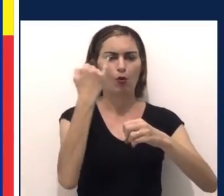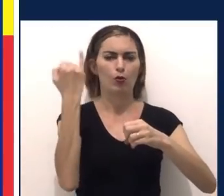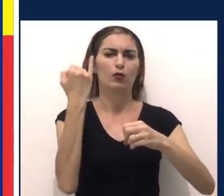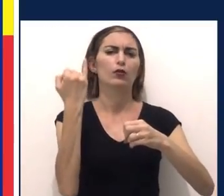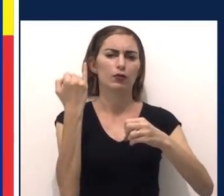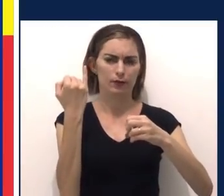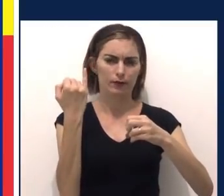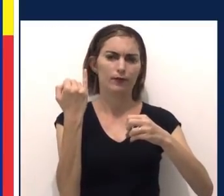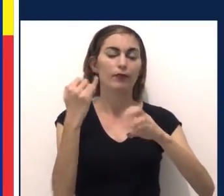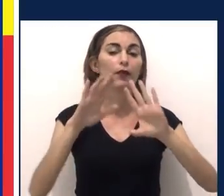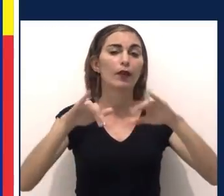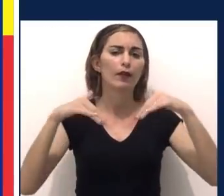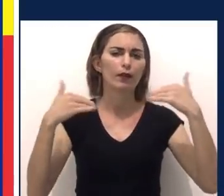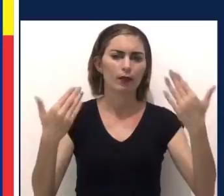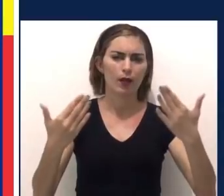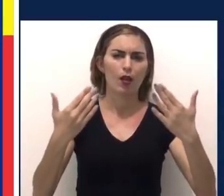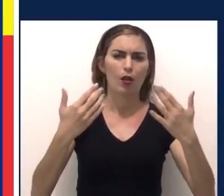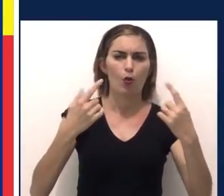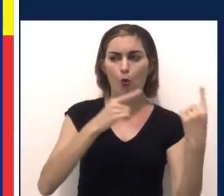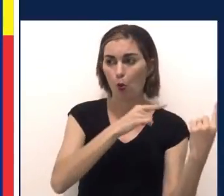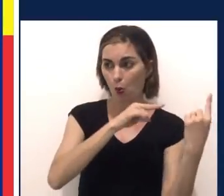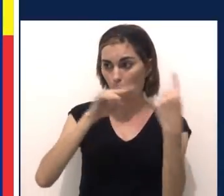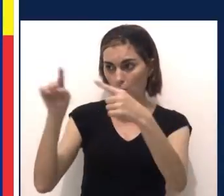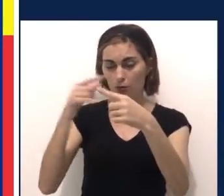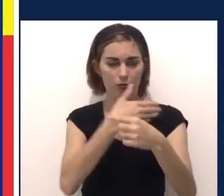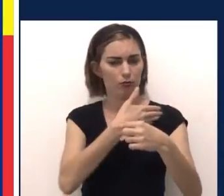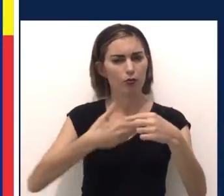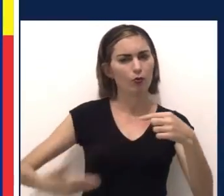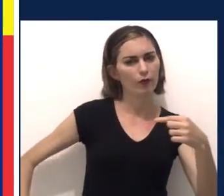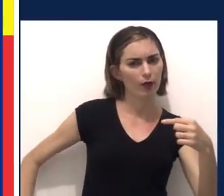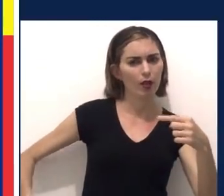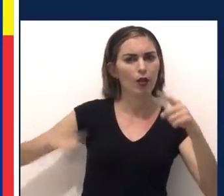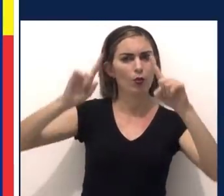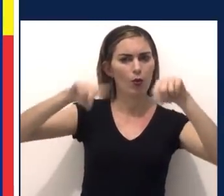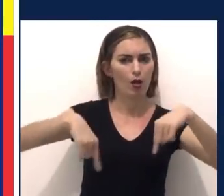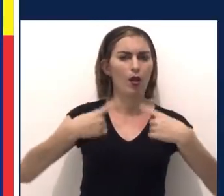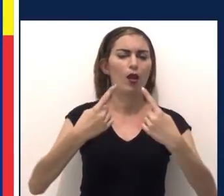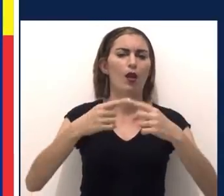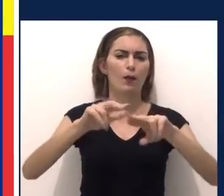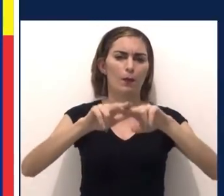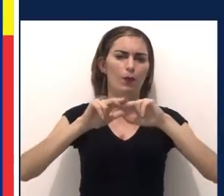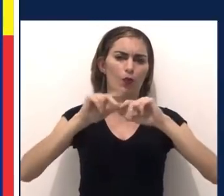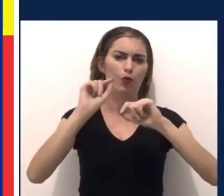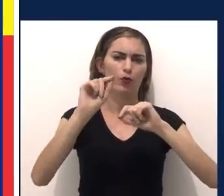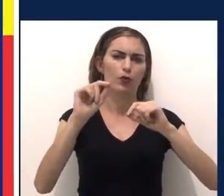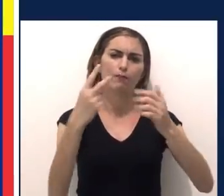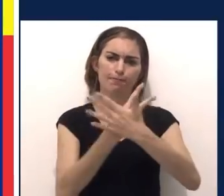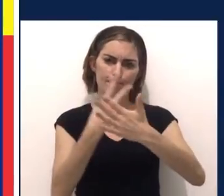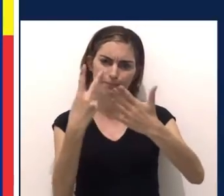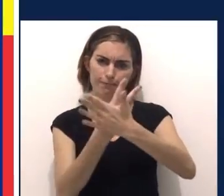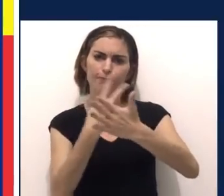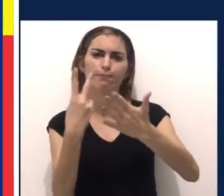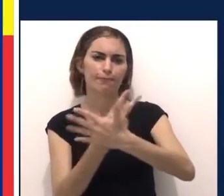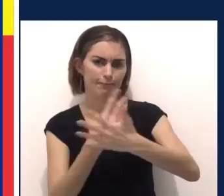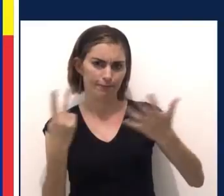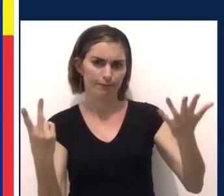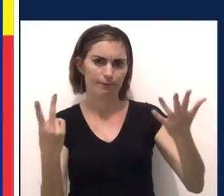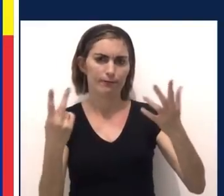e revolta-se contra ele. Então, revoltar-se contra ele é, portanto,